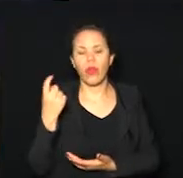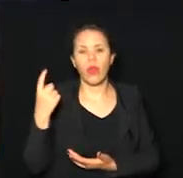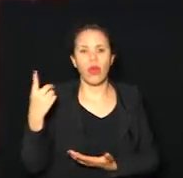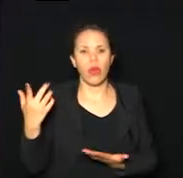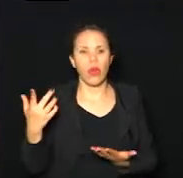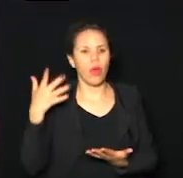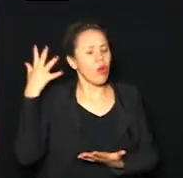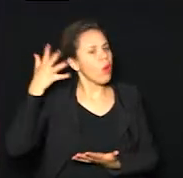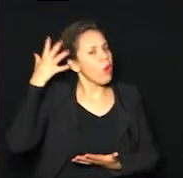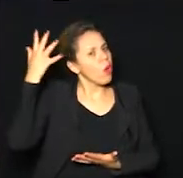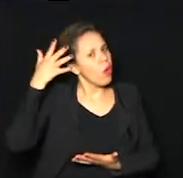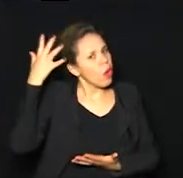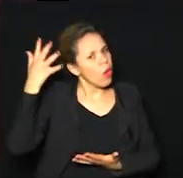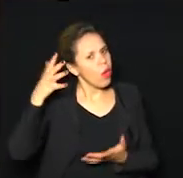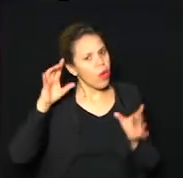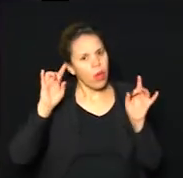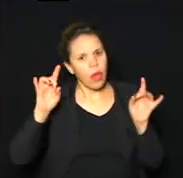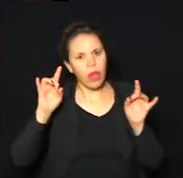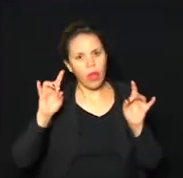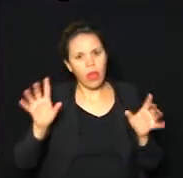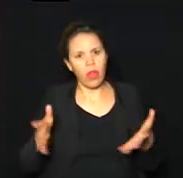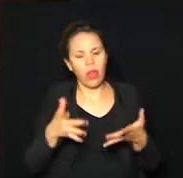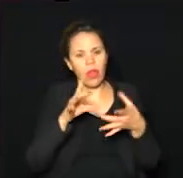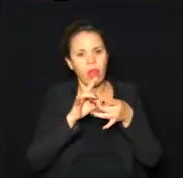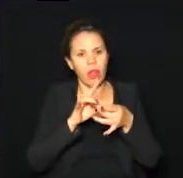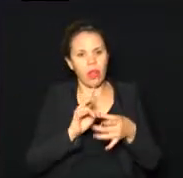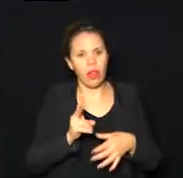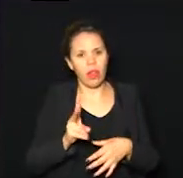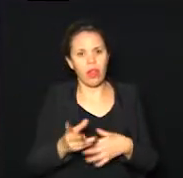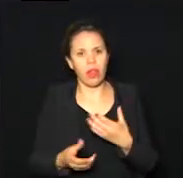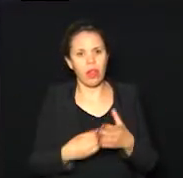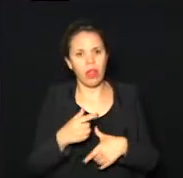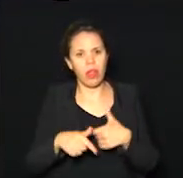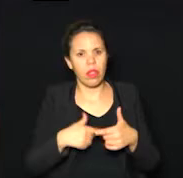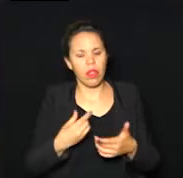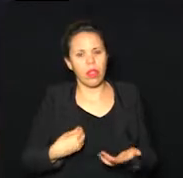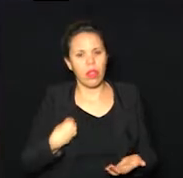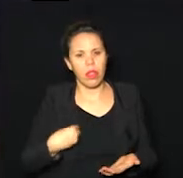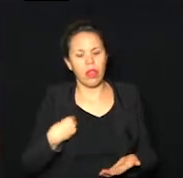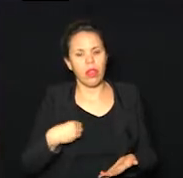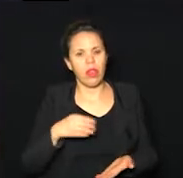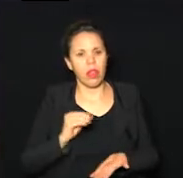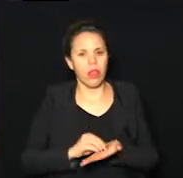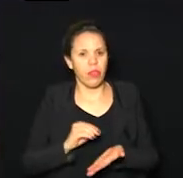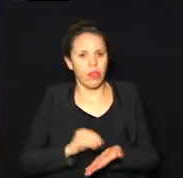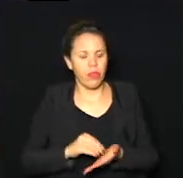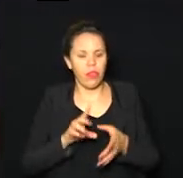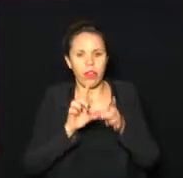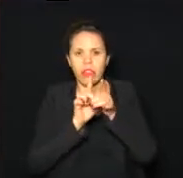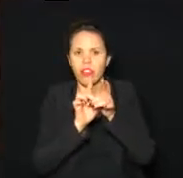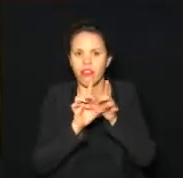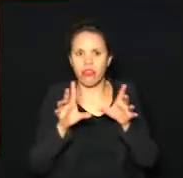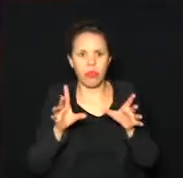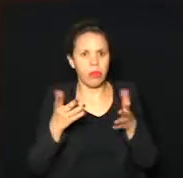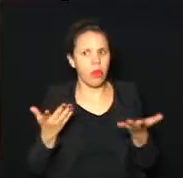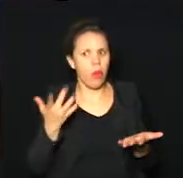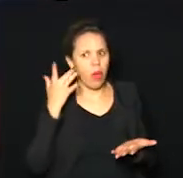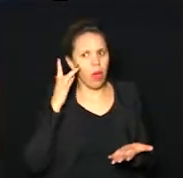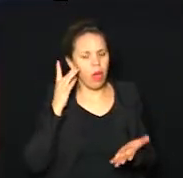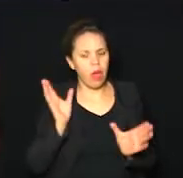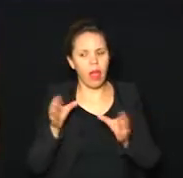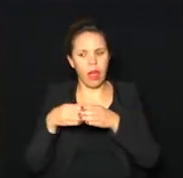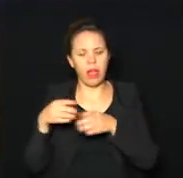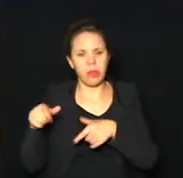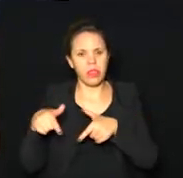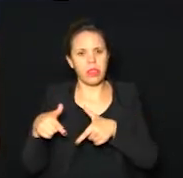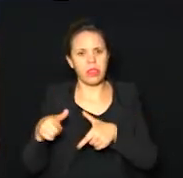as palestras que eles fazem, ele está em sintonia da situação que nós estamos passando, da falta de democracia. Só que eu acho que a equipe que ele tem